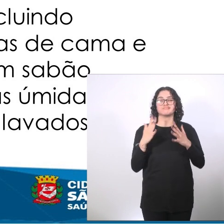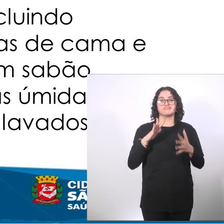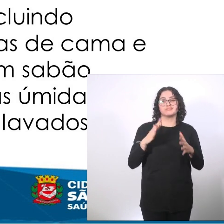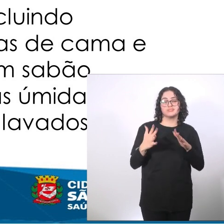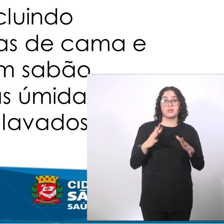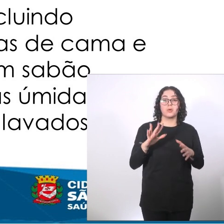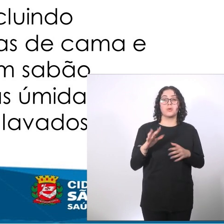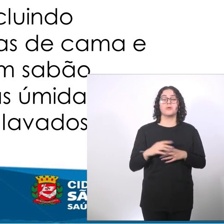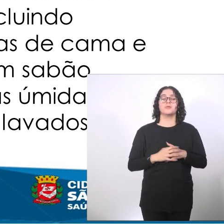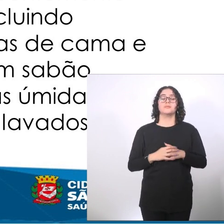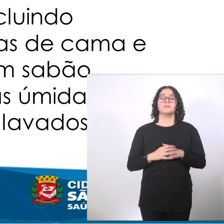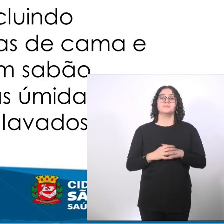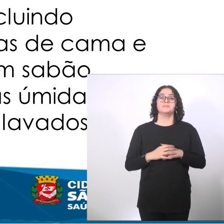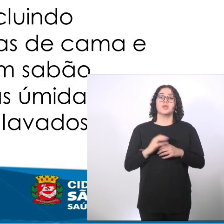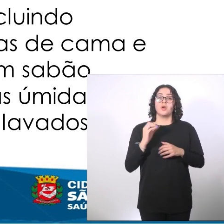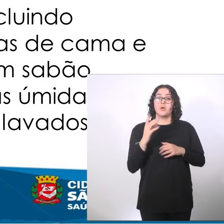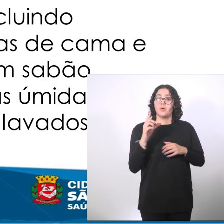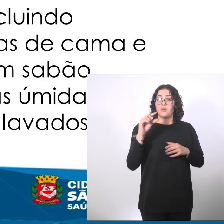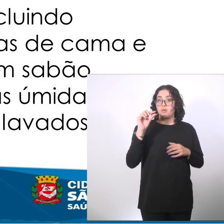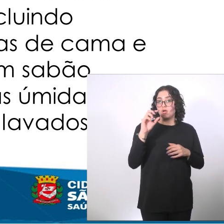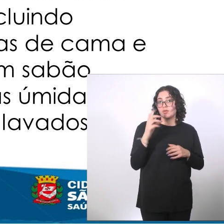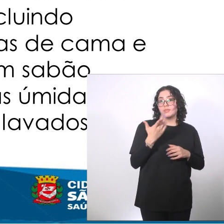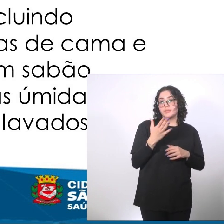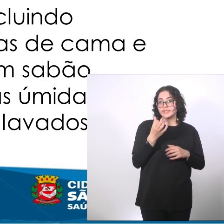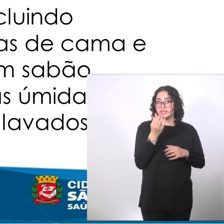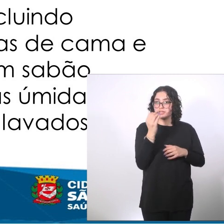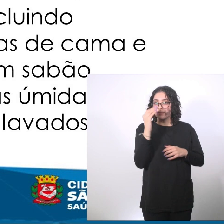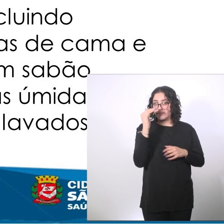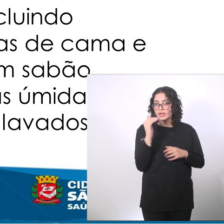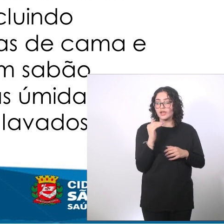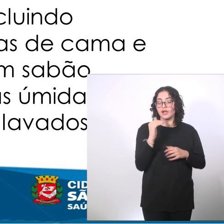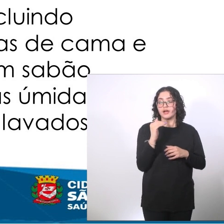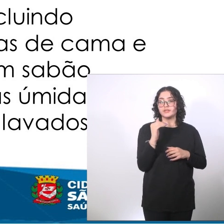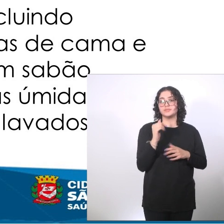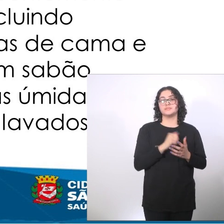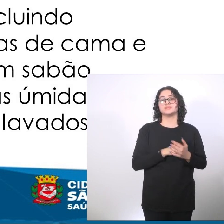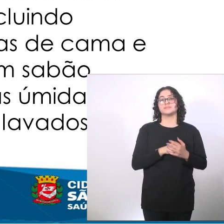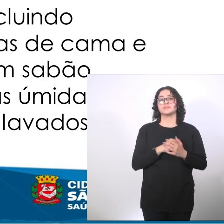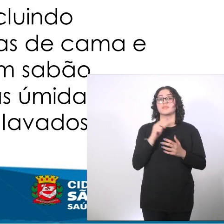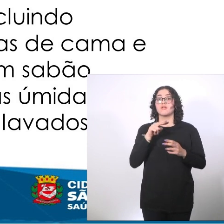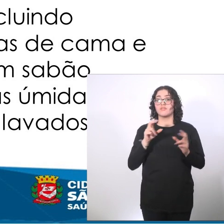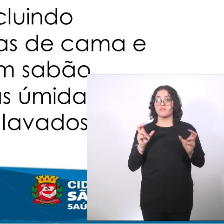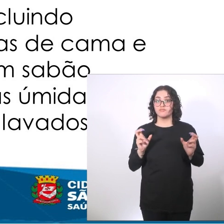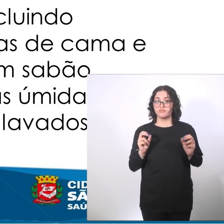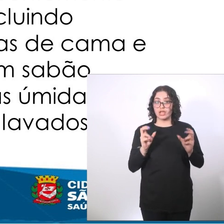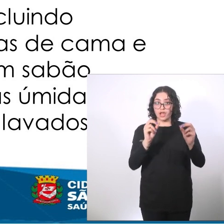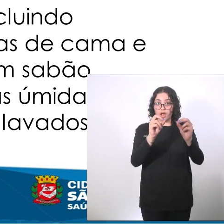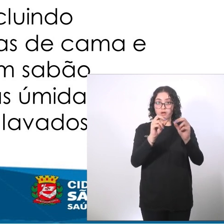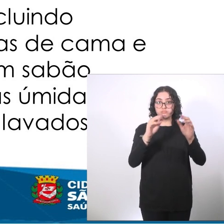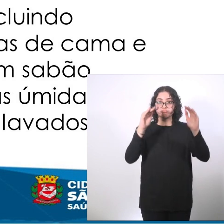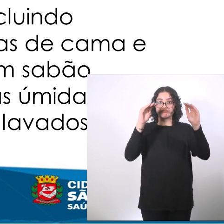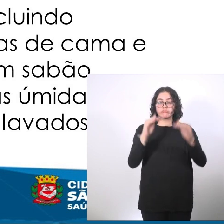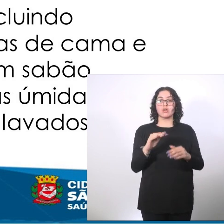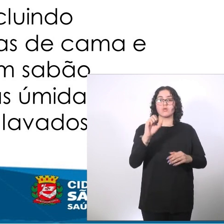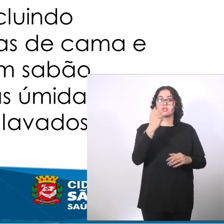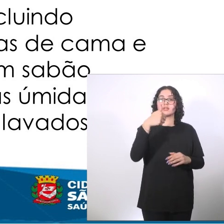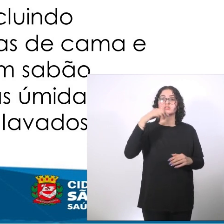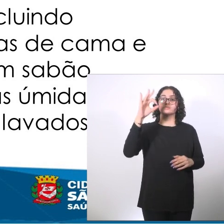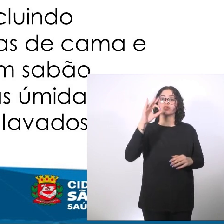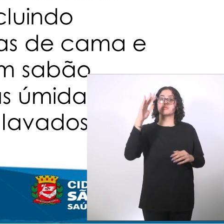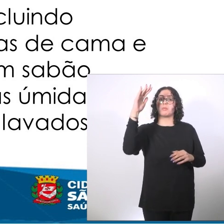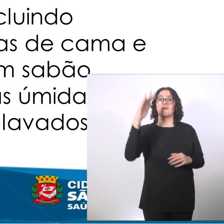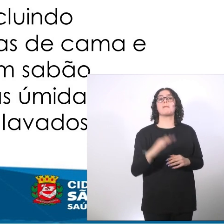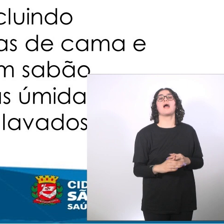um pouco menos de 60, reduz a efetividade viral em